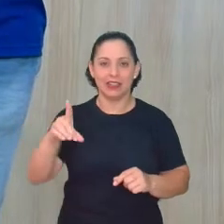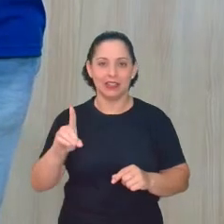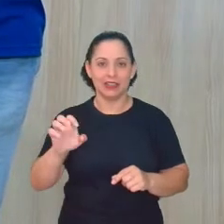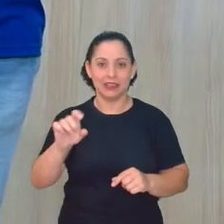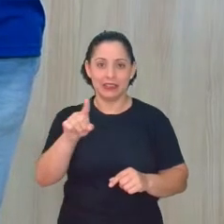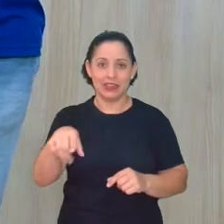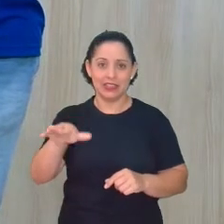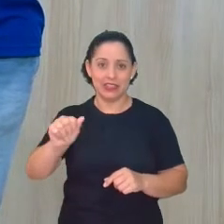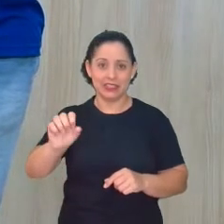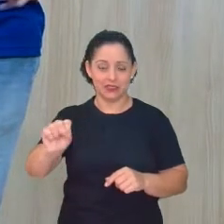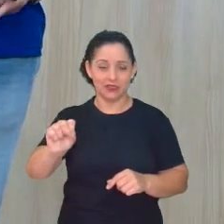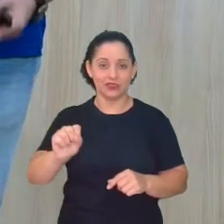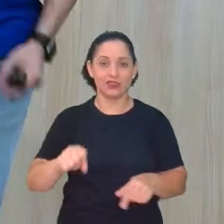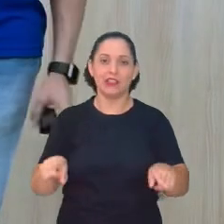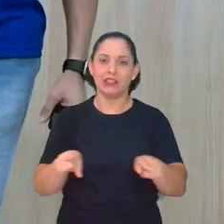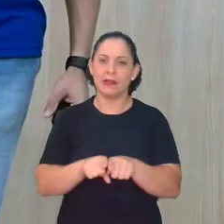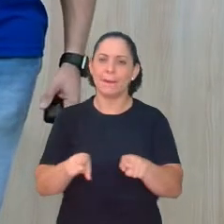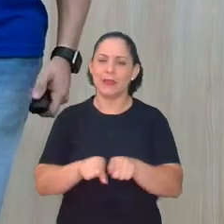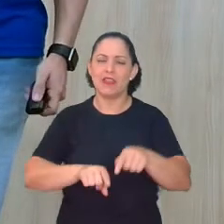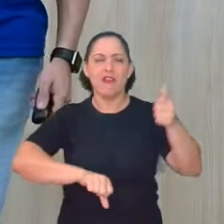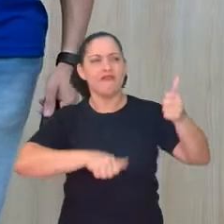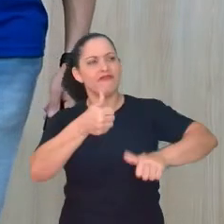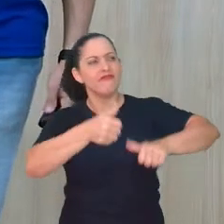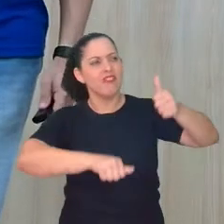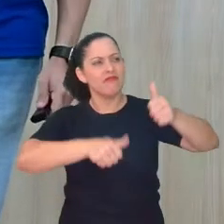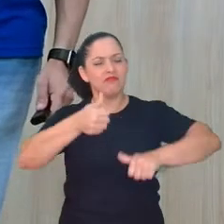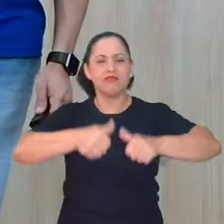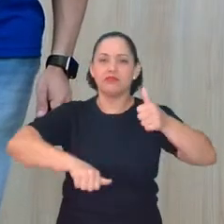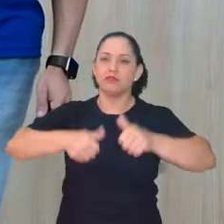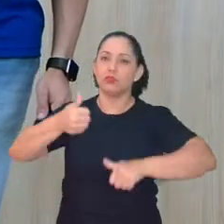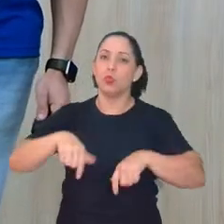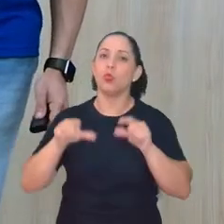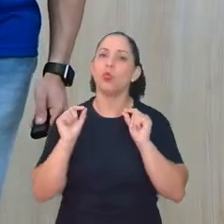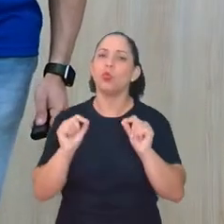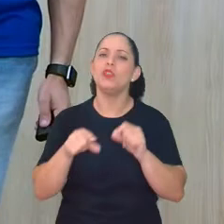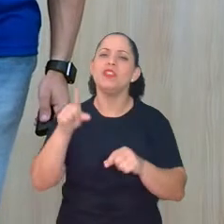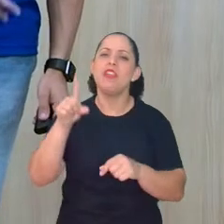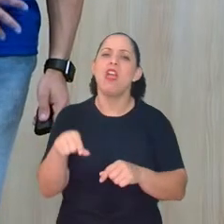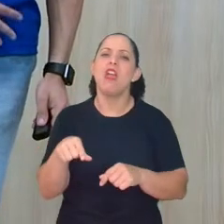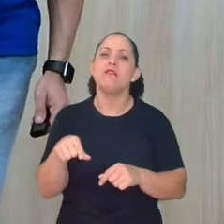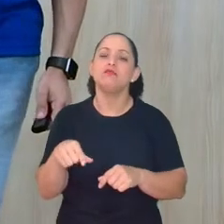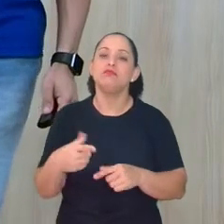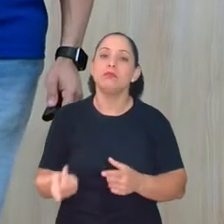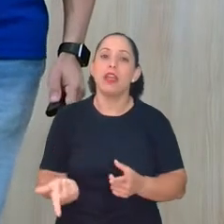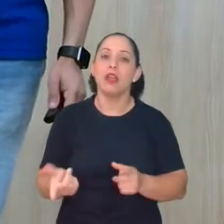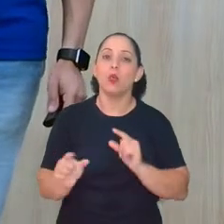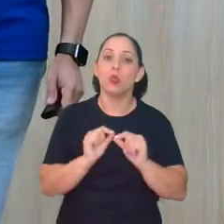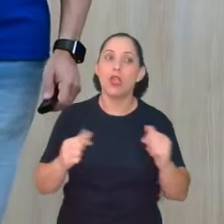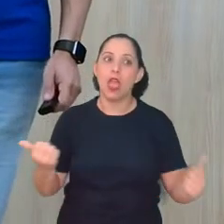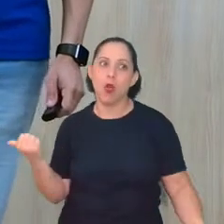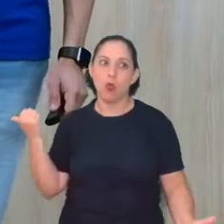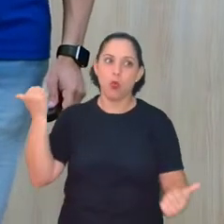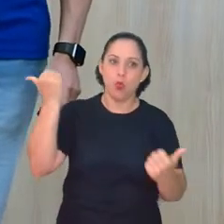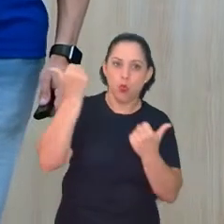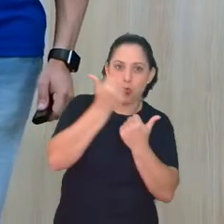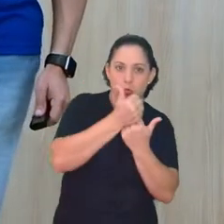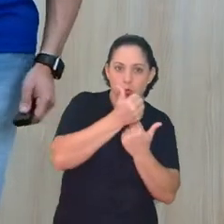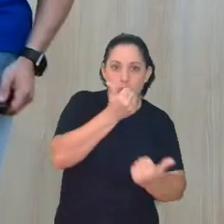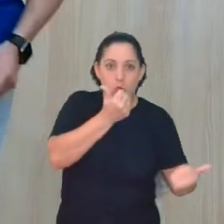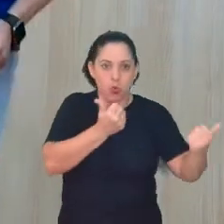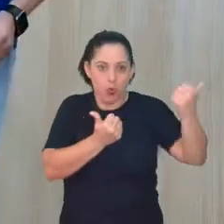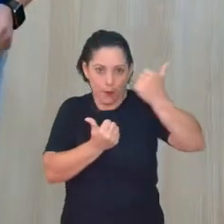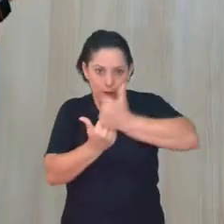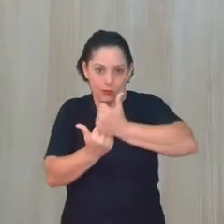e avaliamos, tá? Definimos o que são grandezas diretamente e inversamente proporcionais,